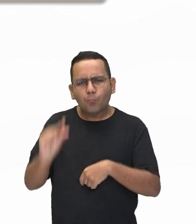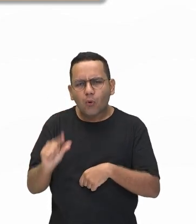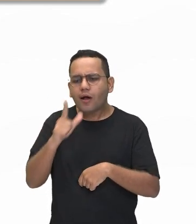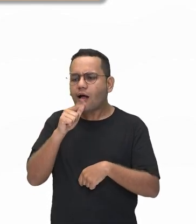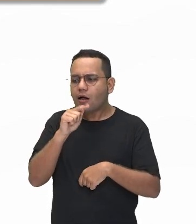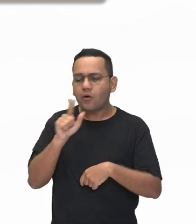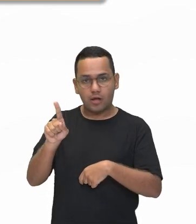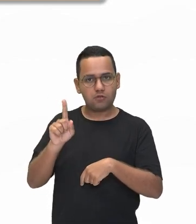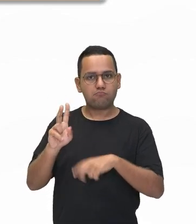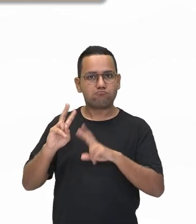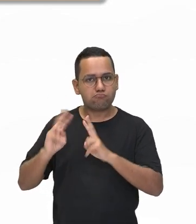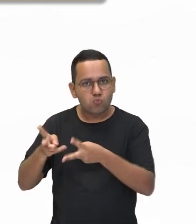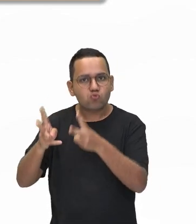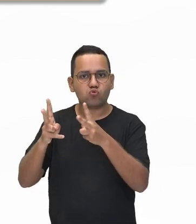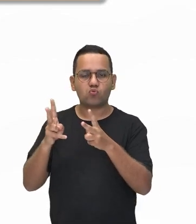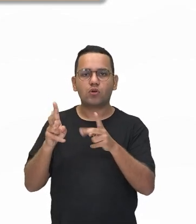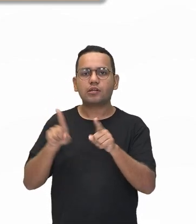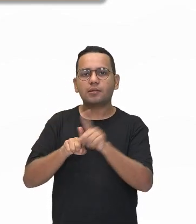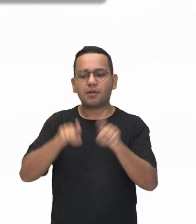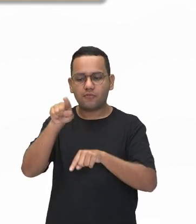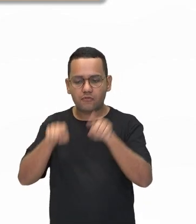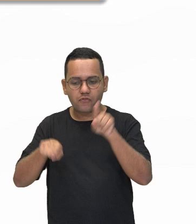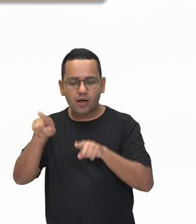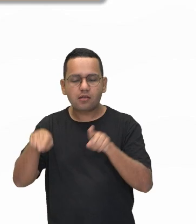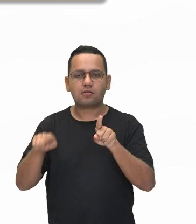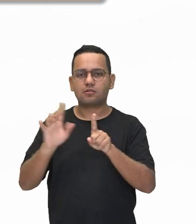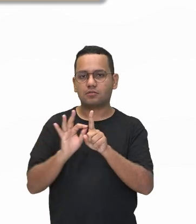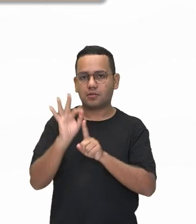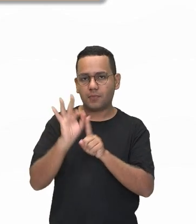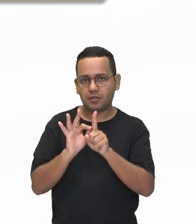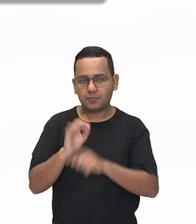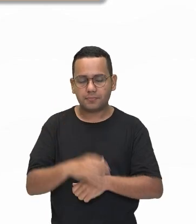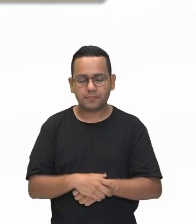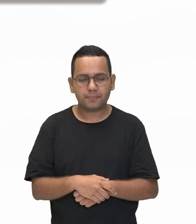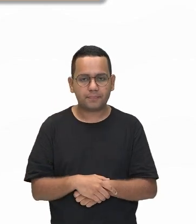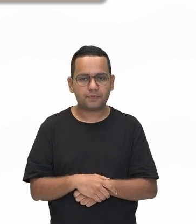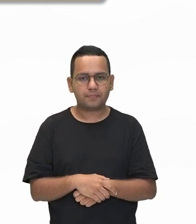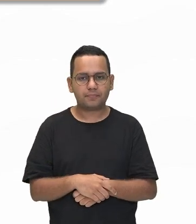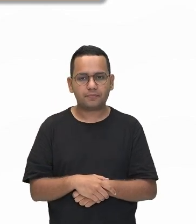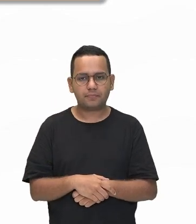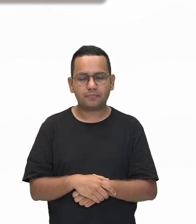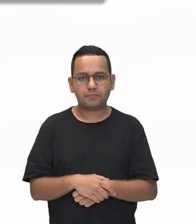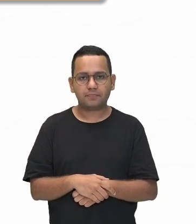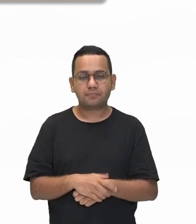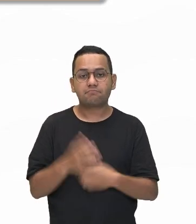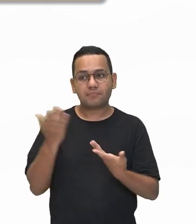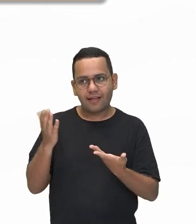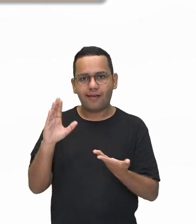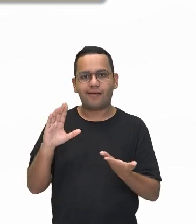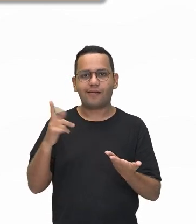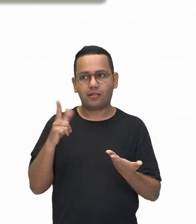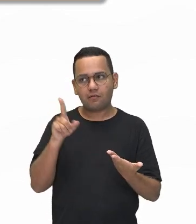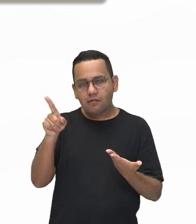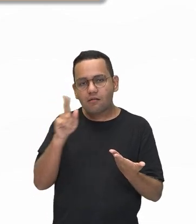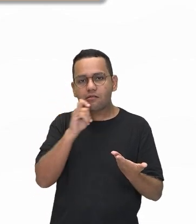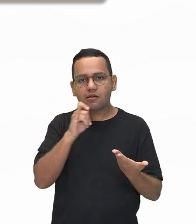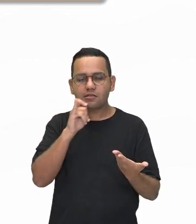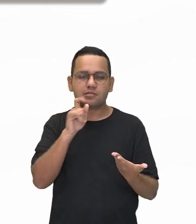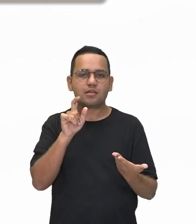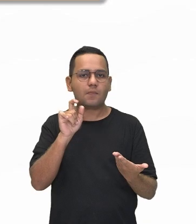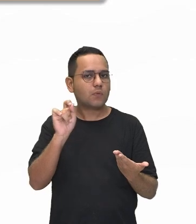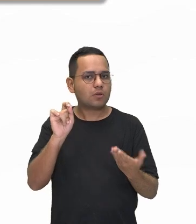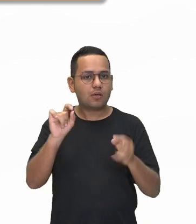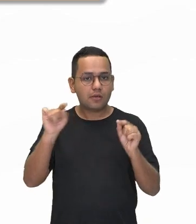variações internas de temperatura. Então, os camelos aí são um exemplo também, né, que nós podemos